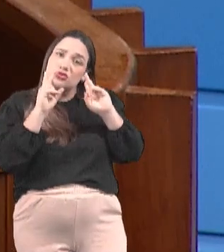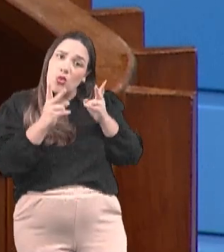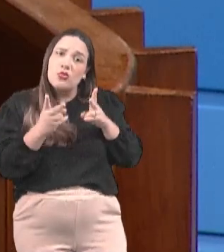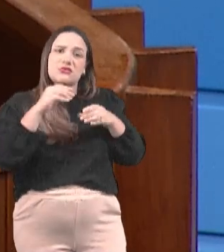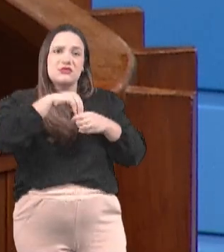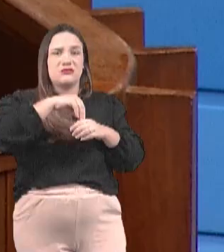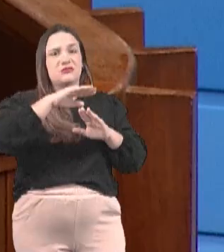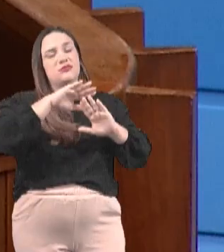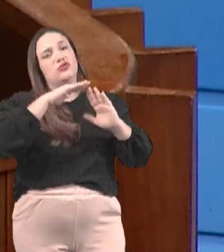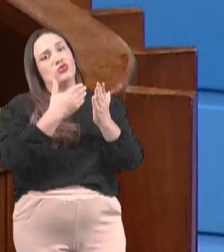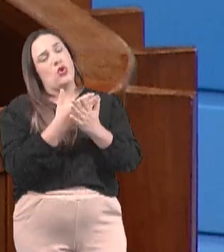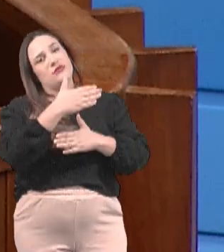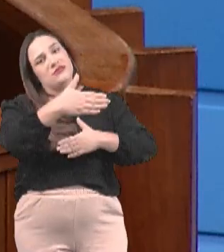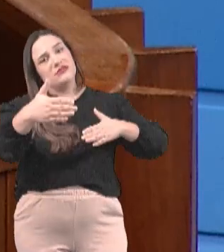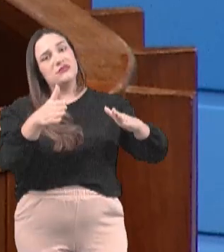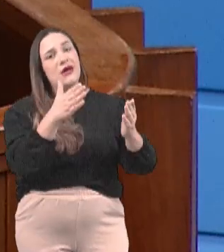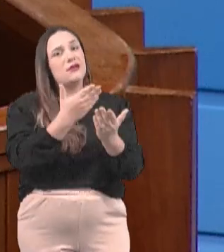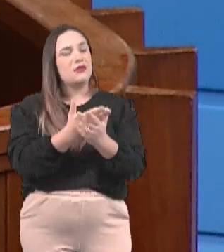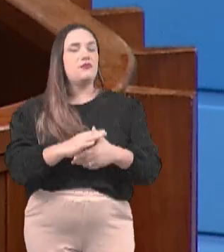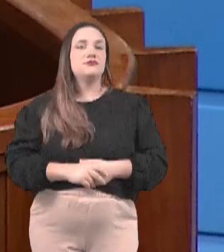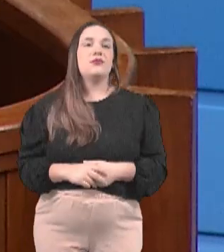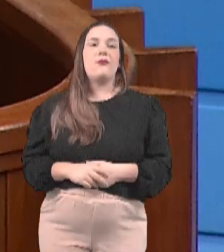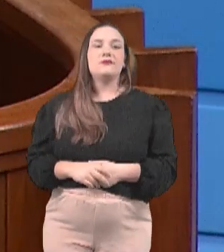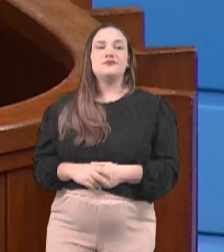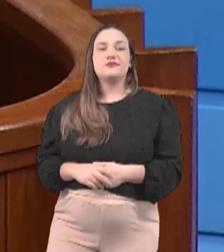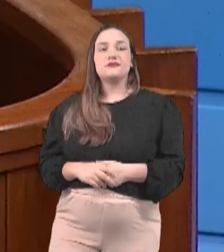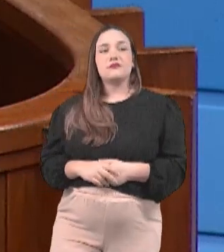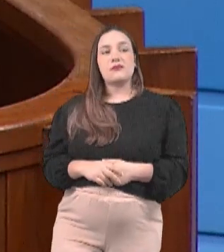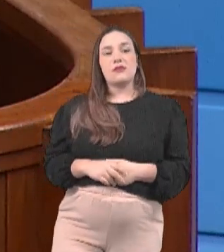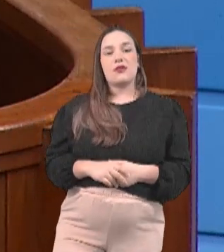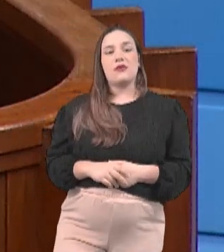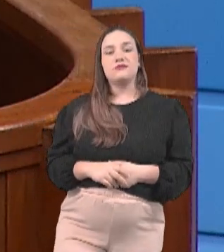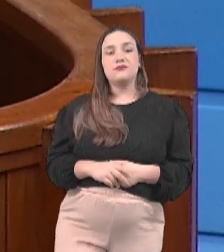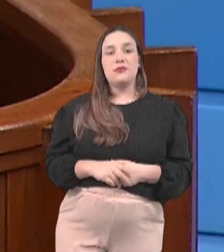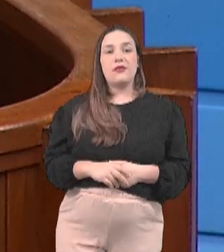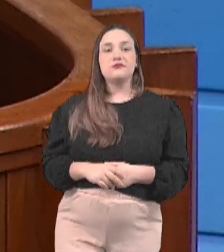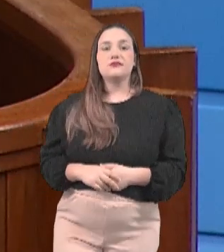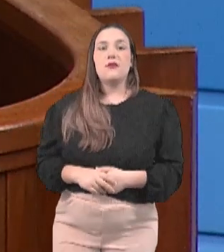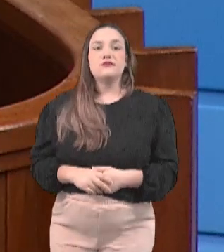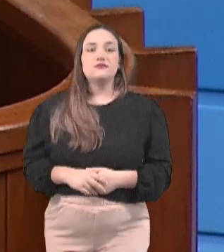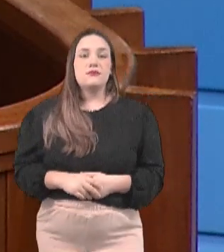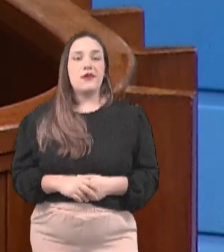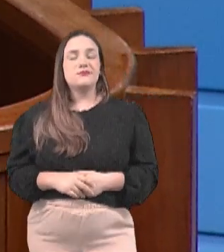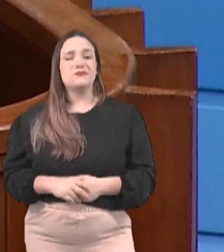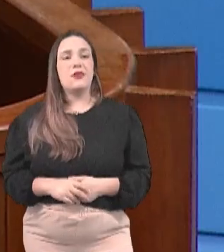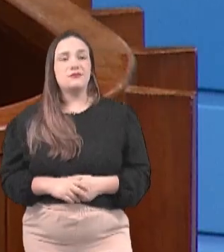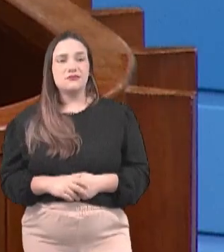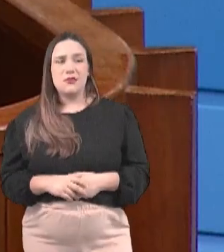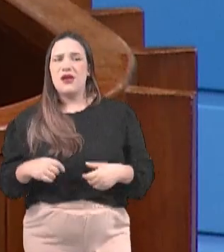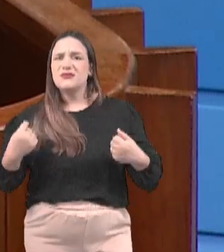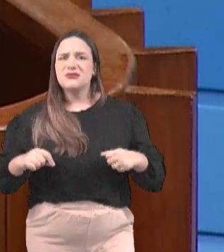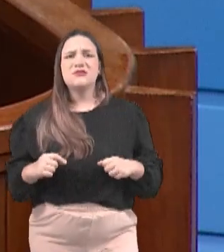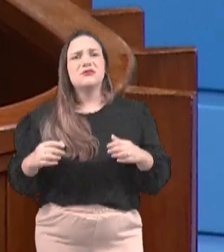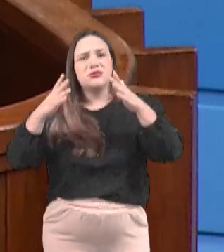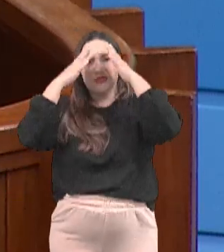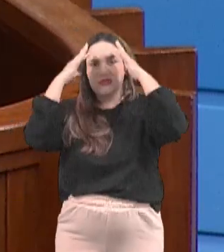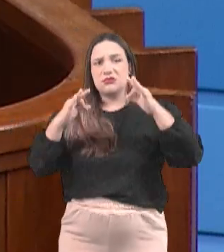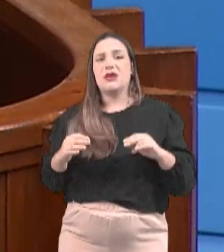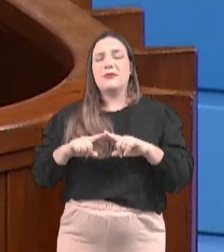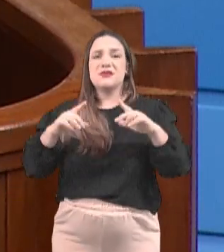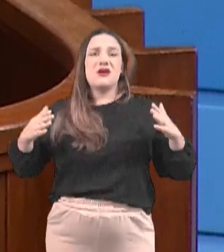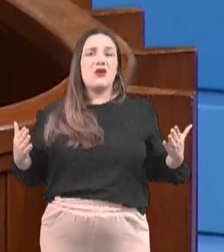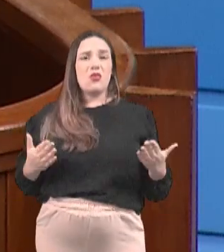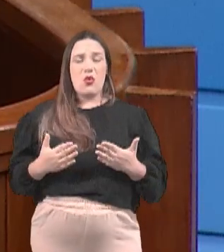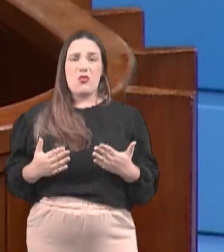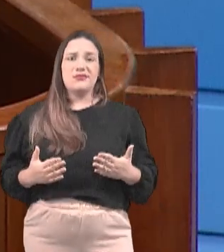aula, mas com as condições dignas de atendimento. E com a superlotação das